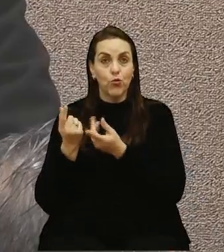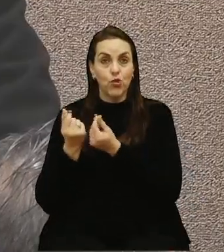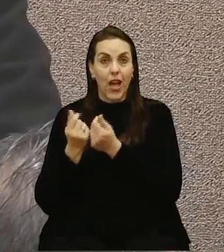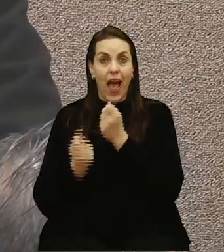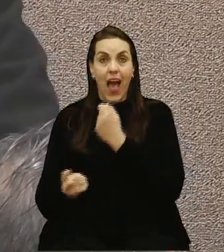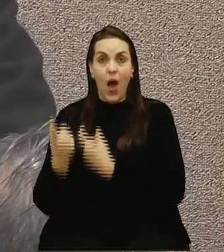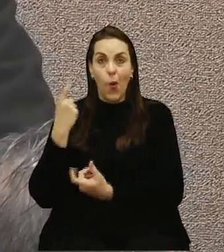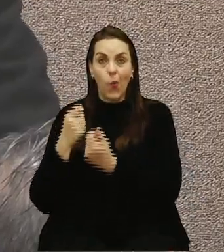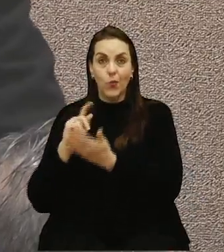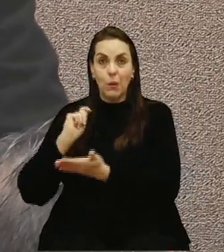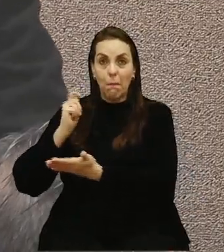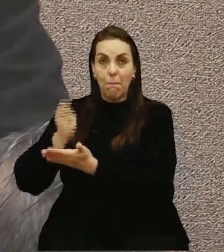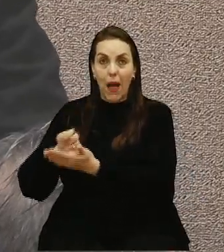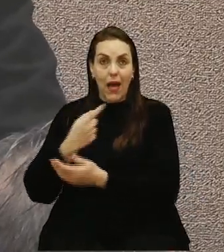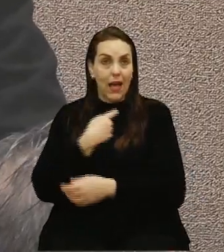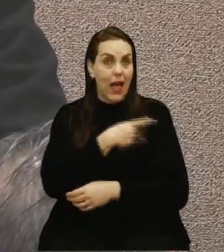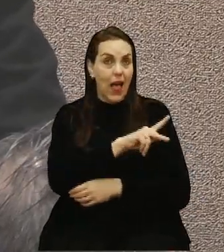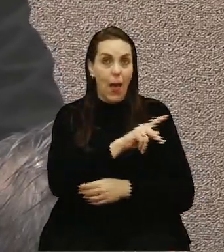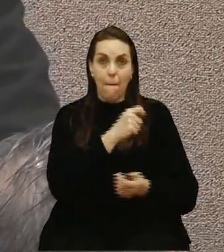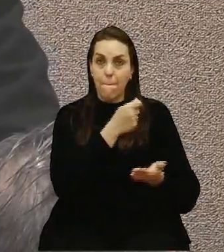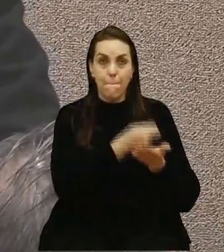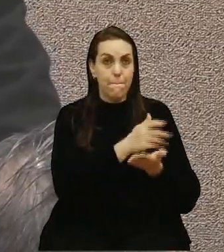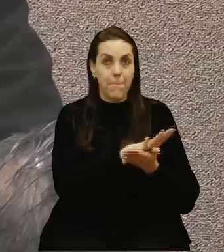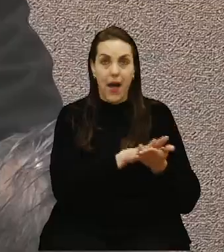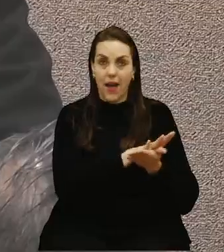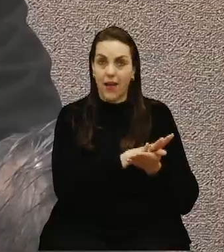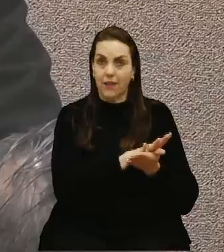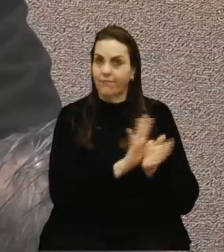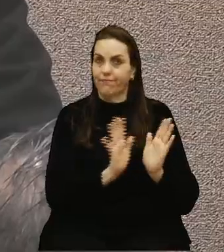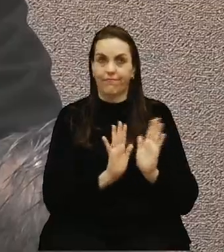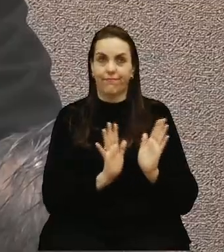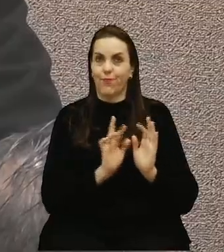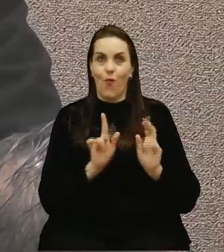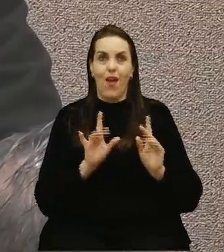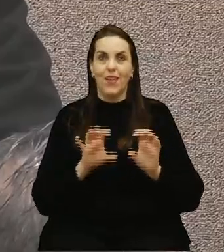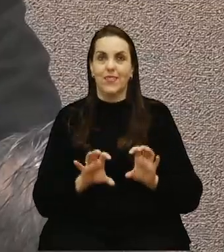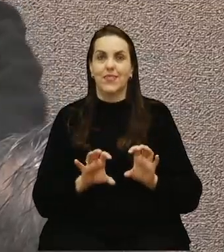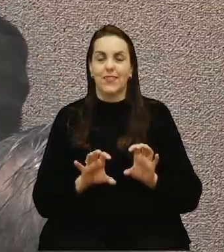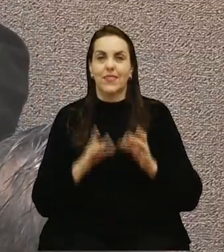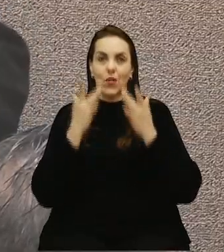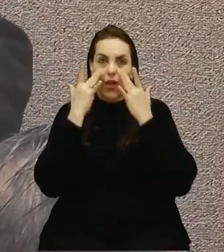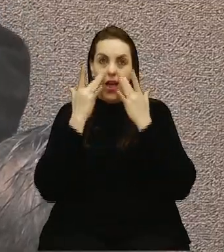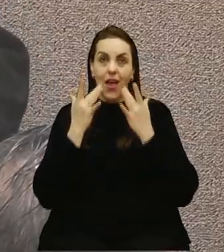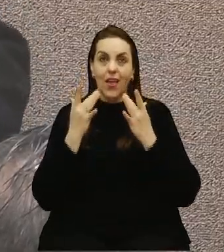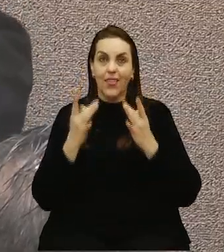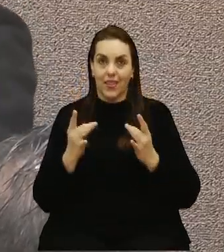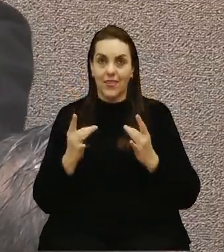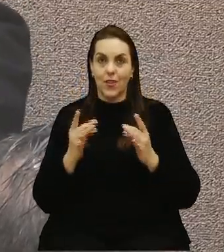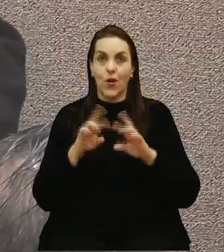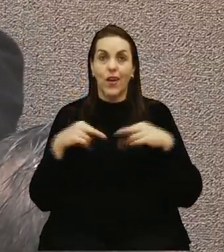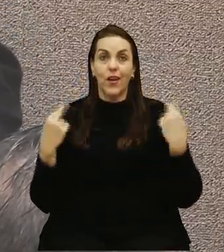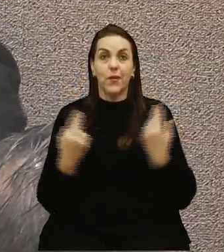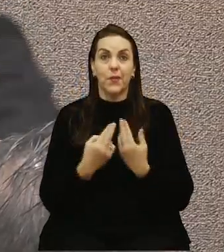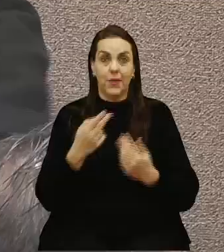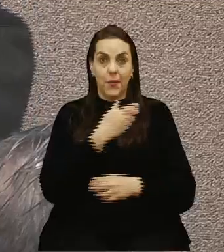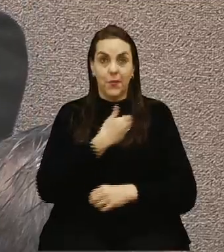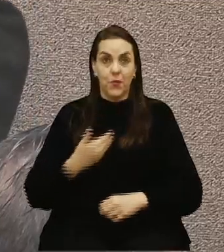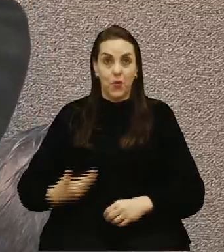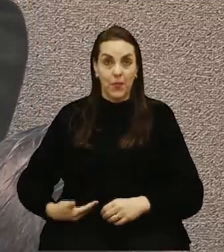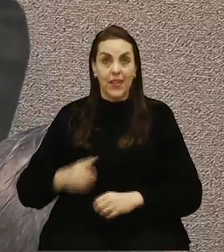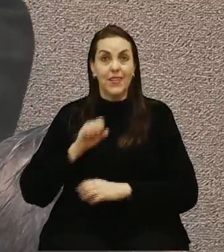não. Então, nesse sentido, é que nós precisamos ter muita atenção. A audiência pública, se não trouxer